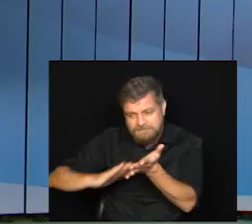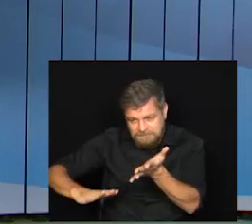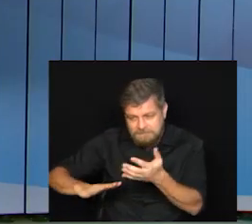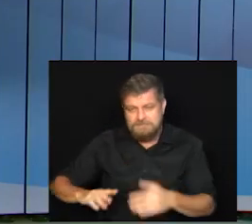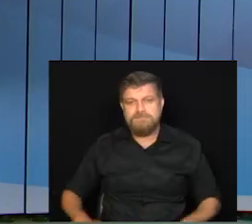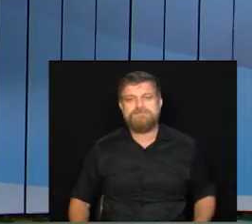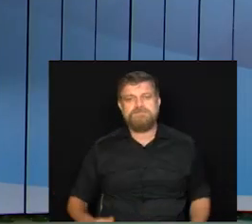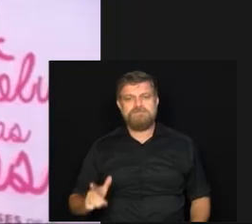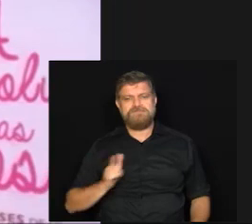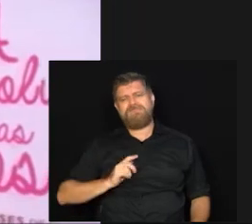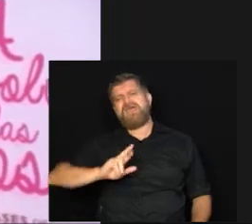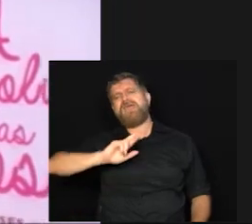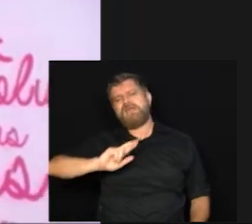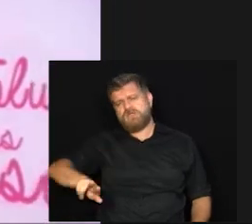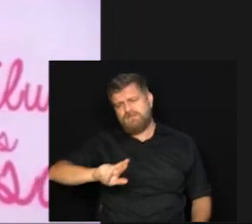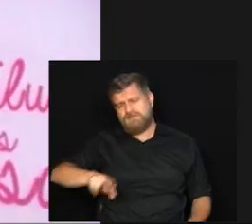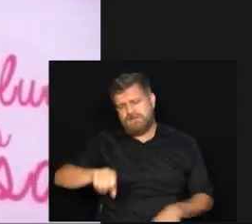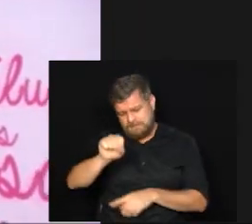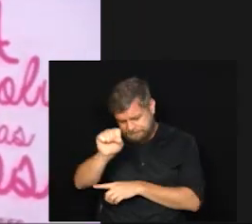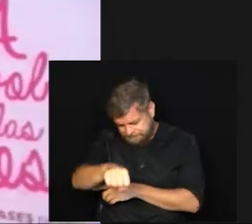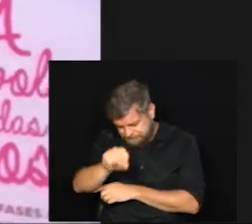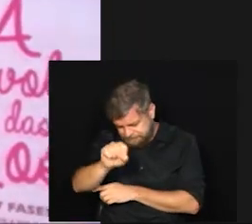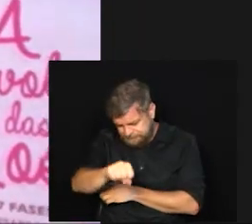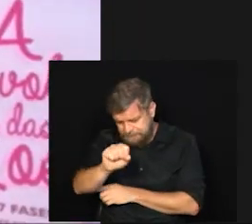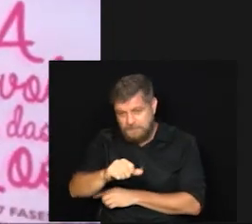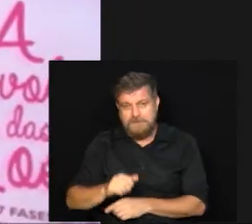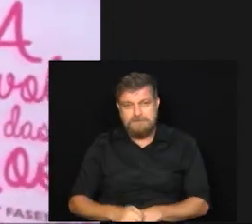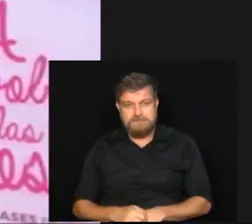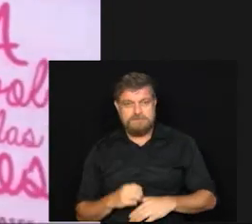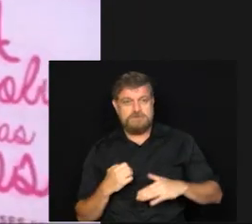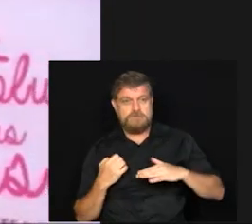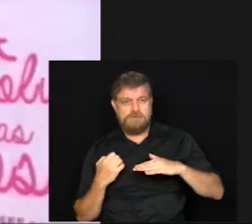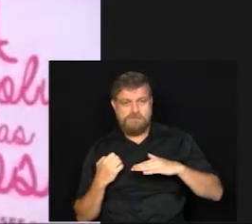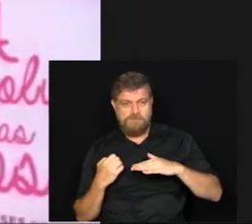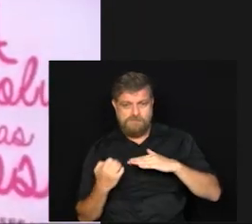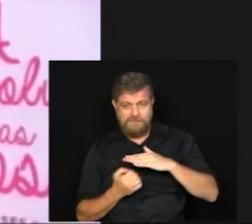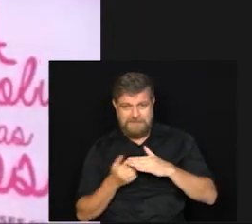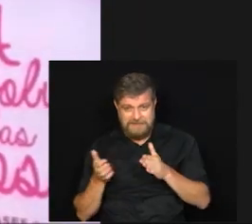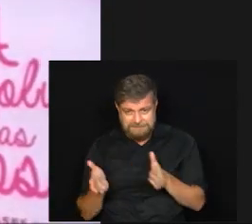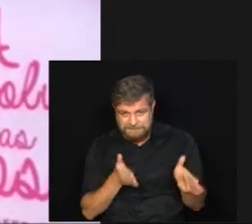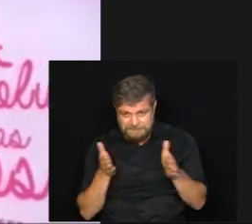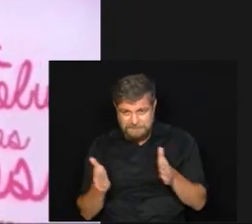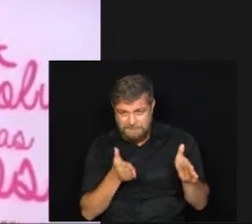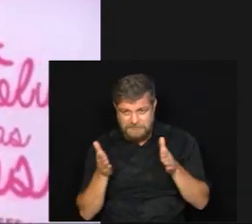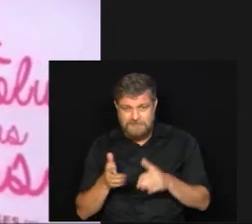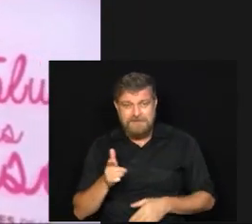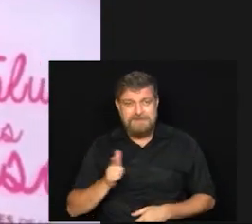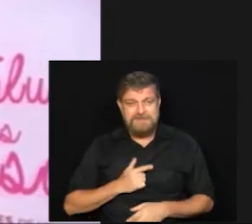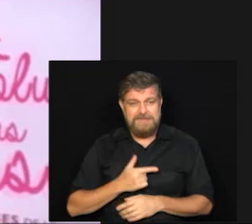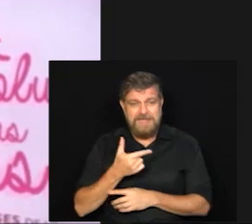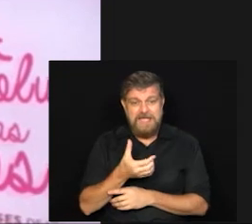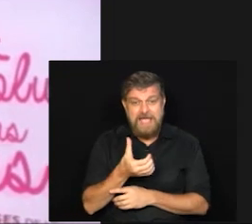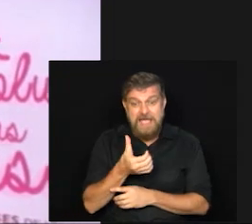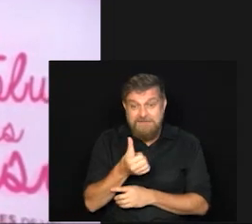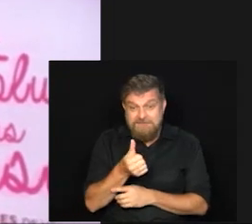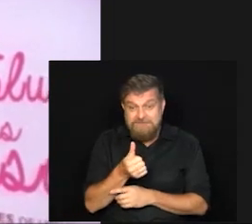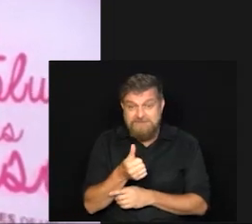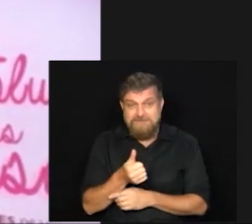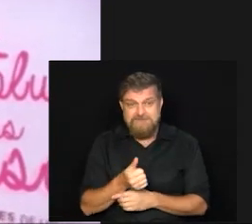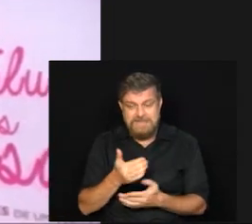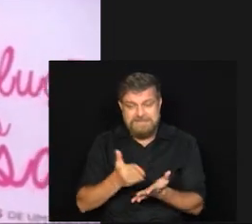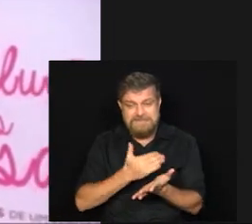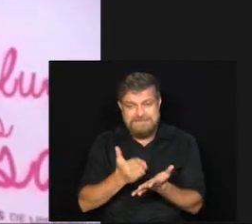Completamente, um total diferencial. E a editora SAF hoje, Gabriel, ela já está com 26 livros lançados. A gente